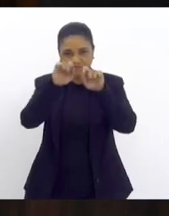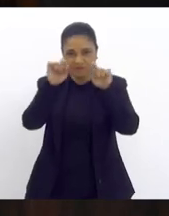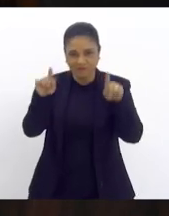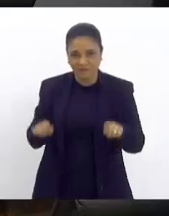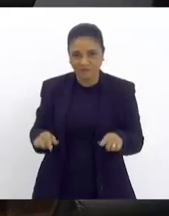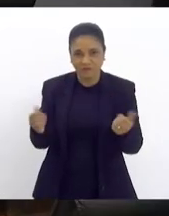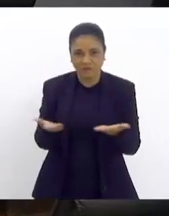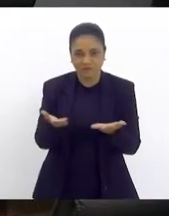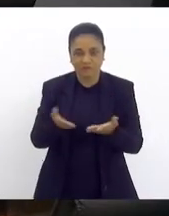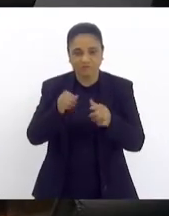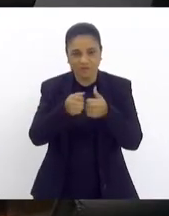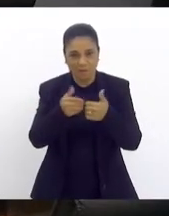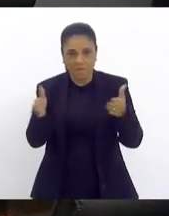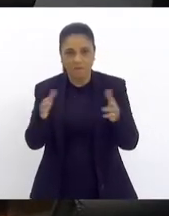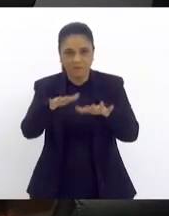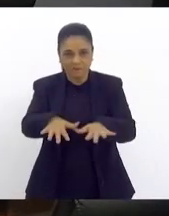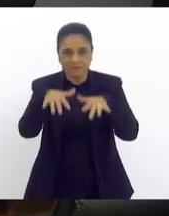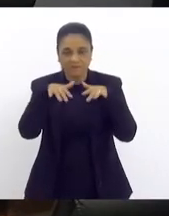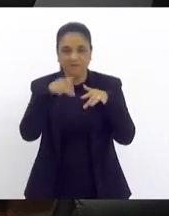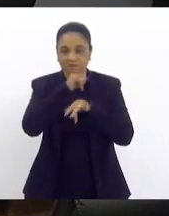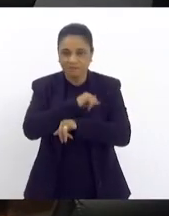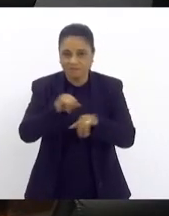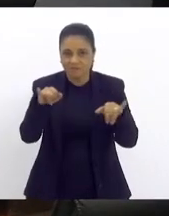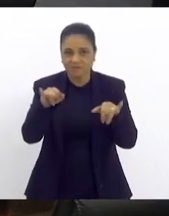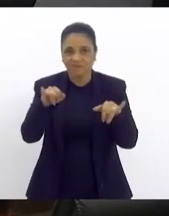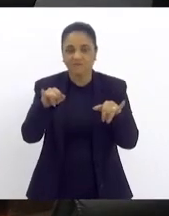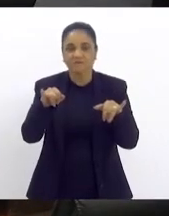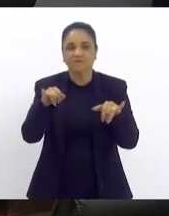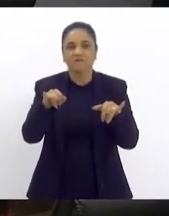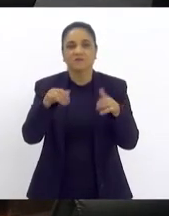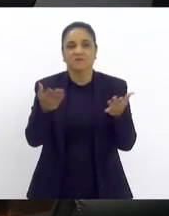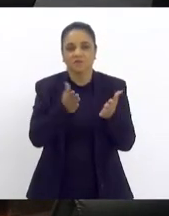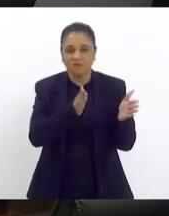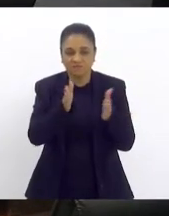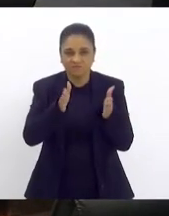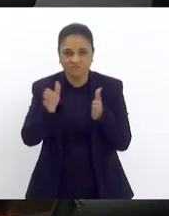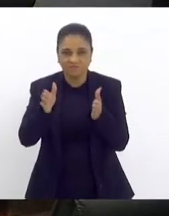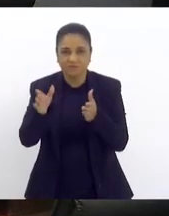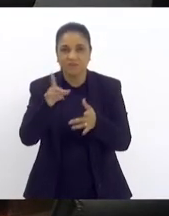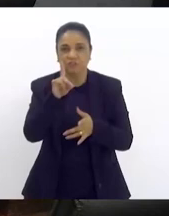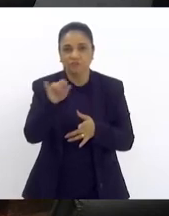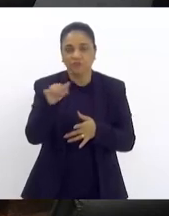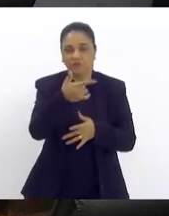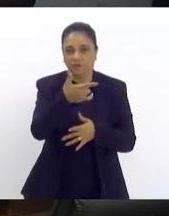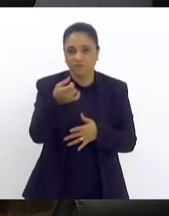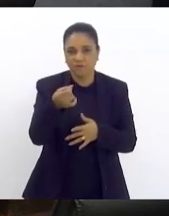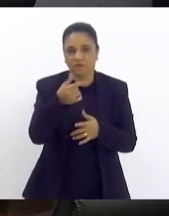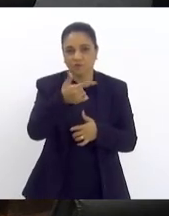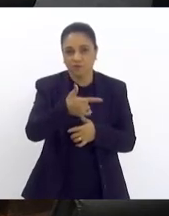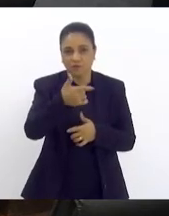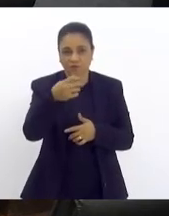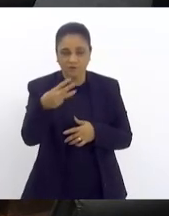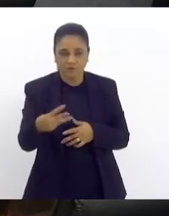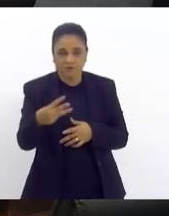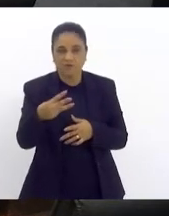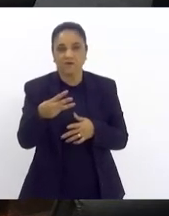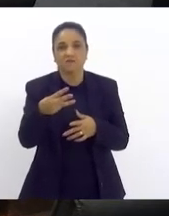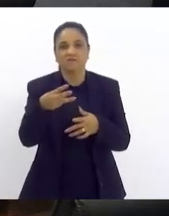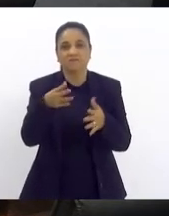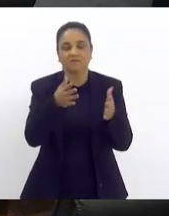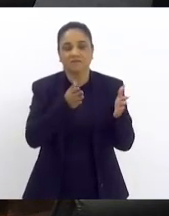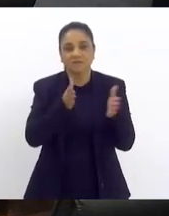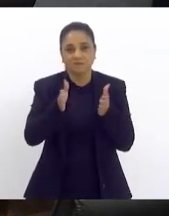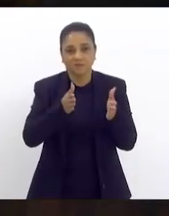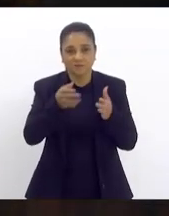está em aberto a sessão anuncio outro dia da sessão ordinária do dia 20 de Abril de 2023 tramitação ordinária